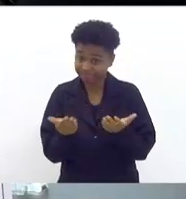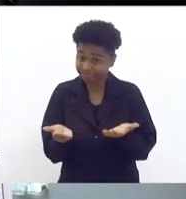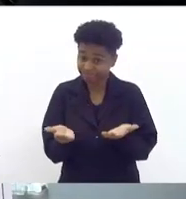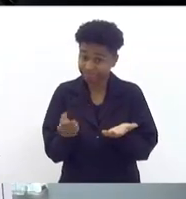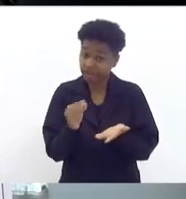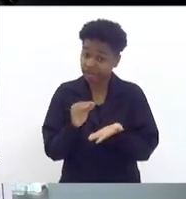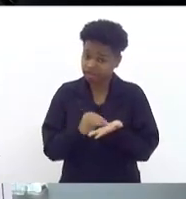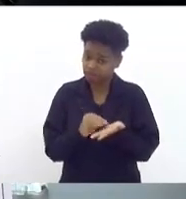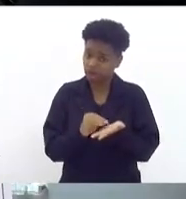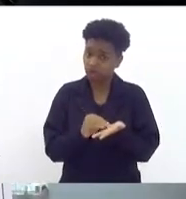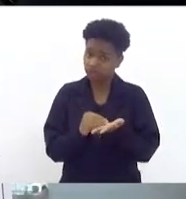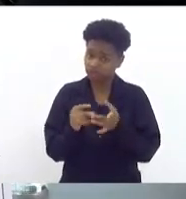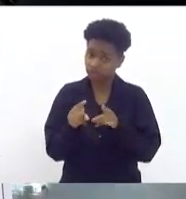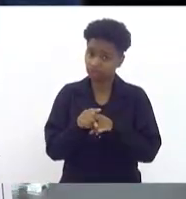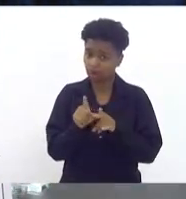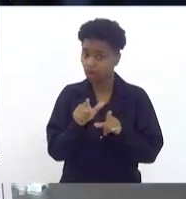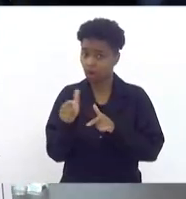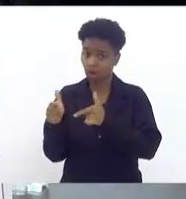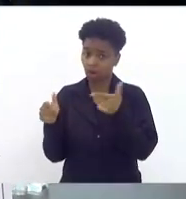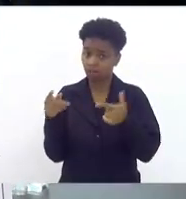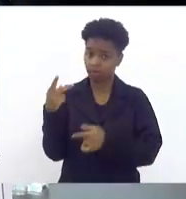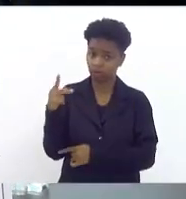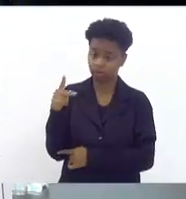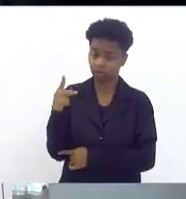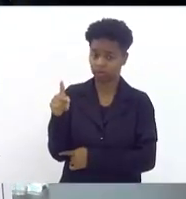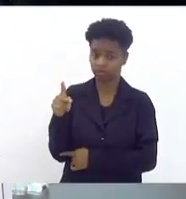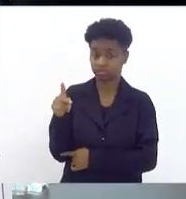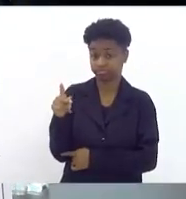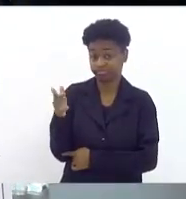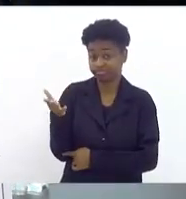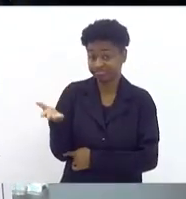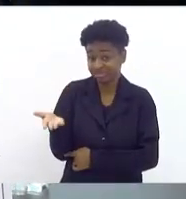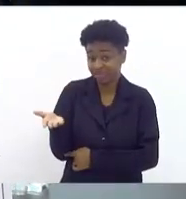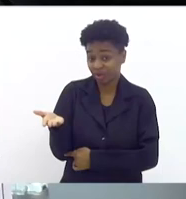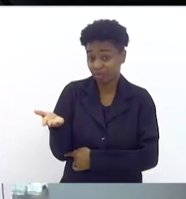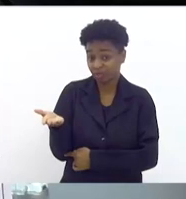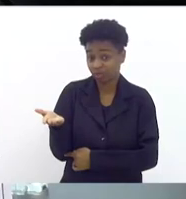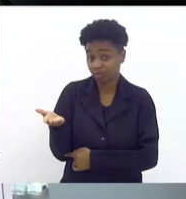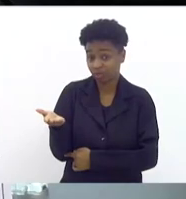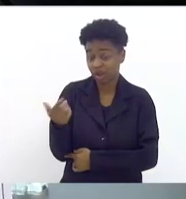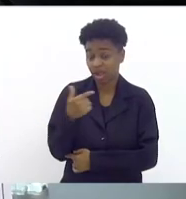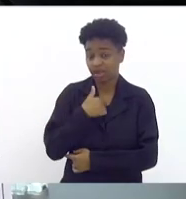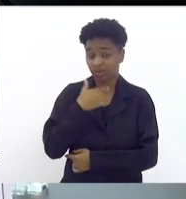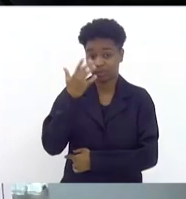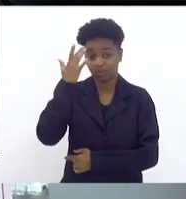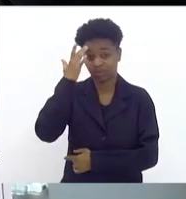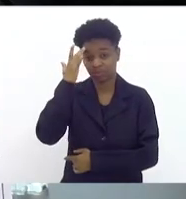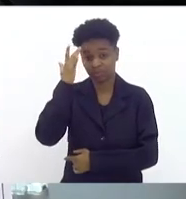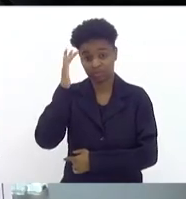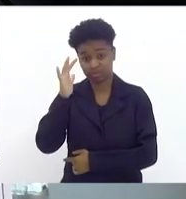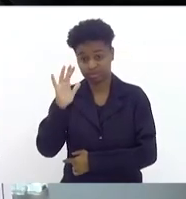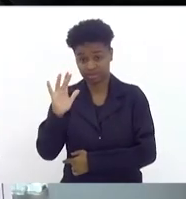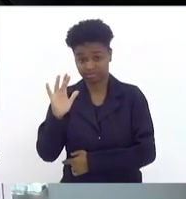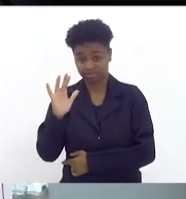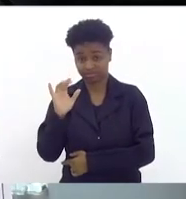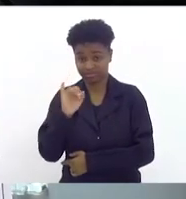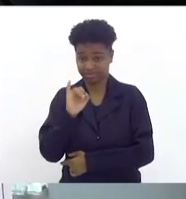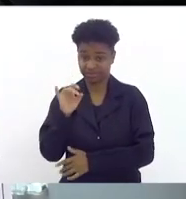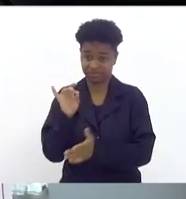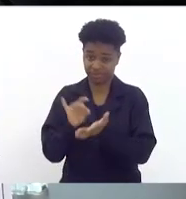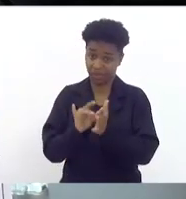né, faltando aí também outras proteínas. Então, eu não sei se o projeto